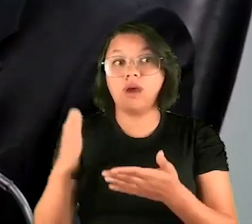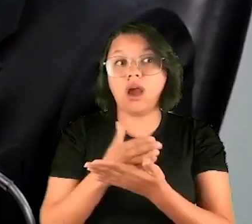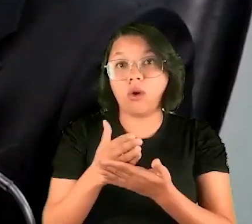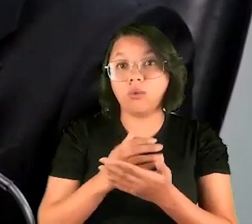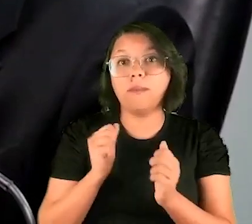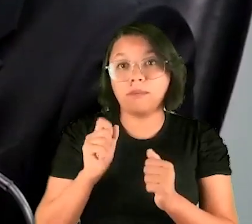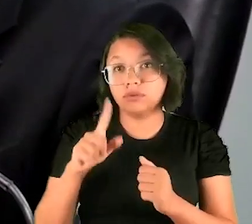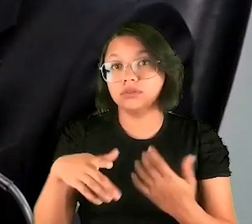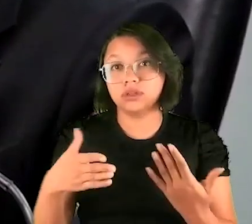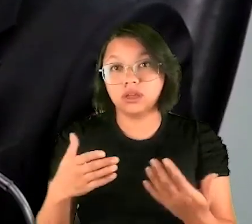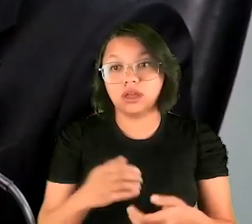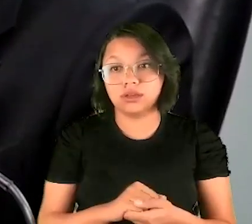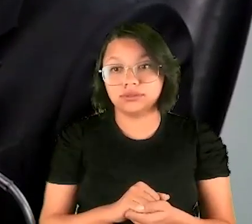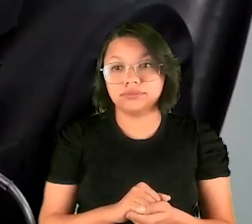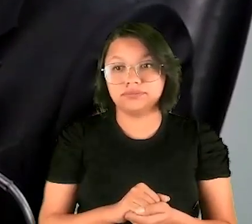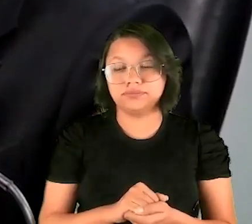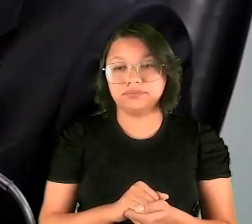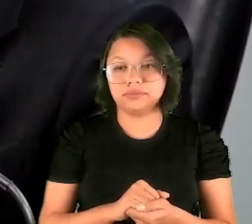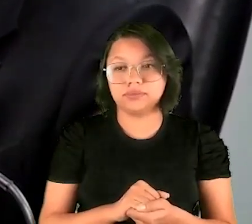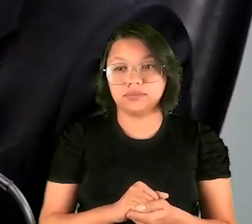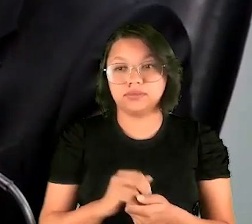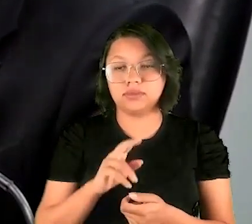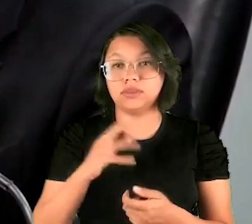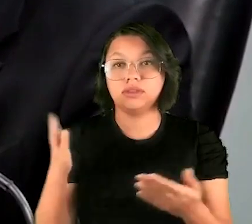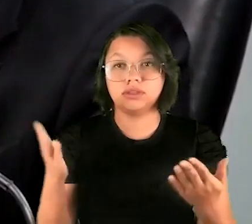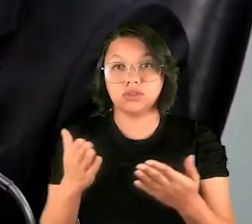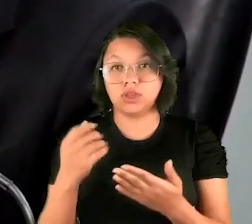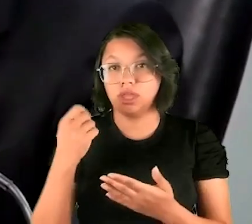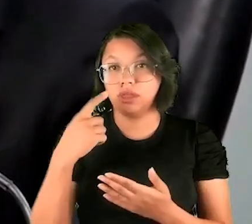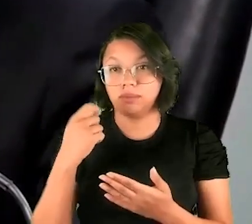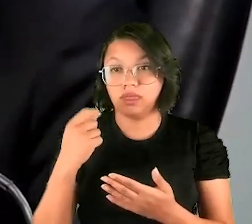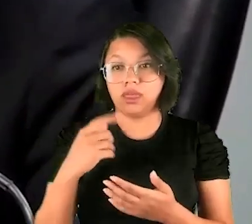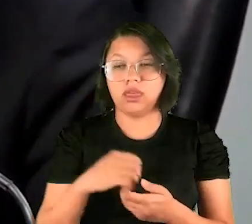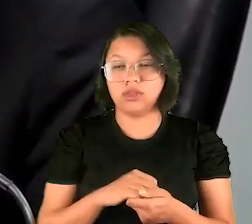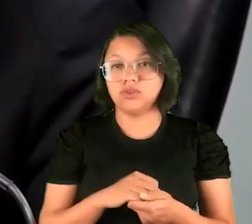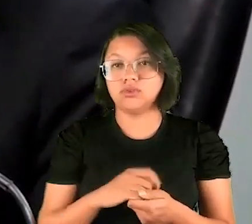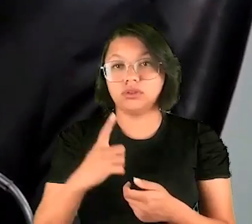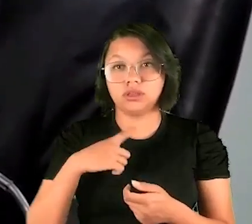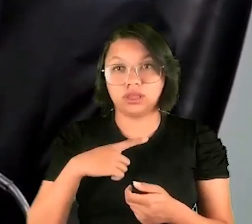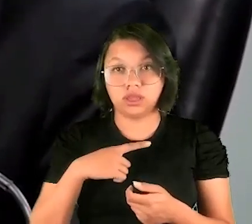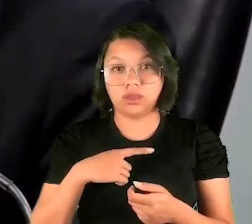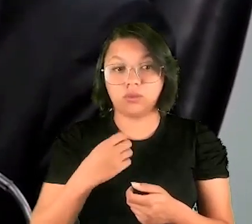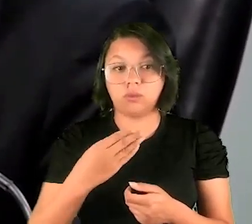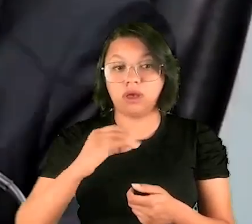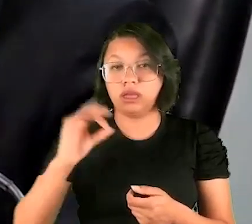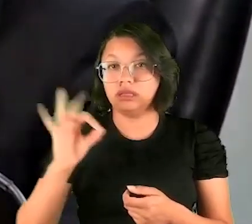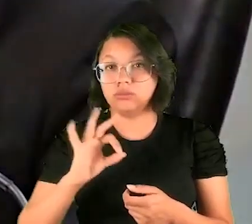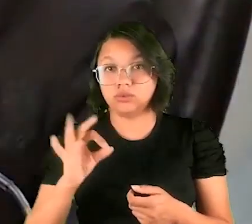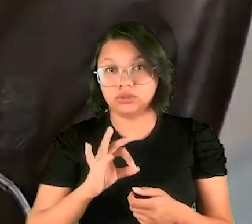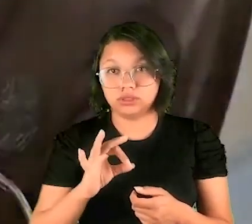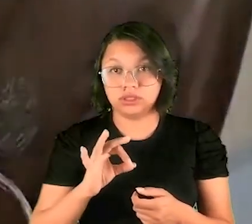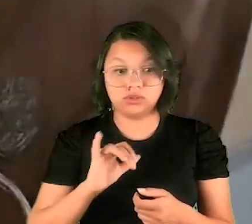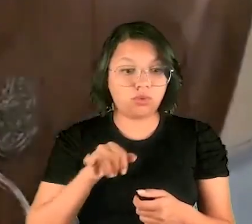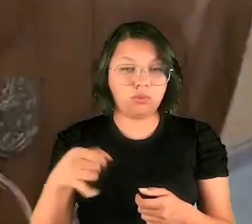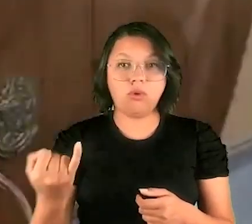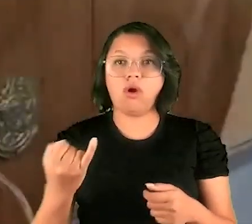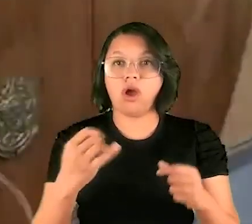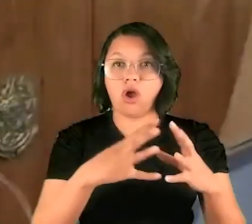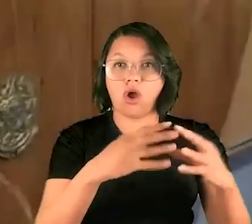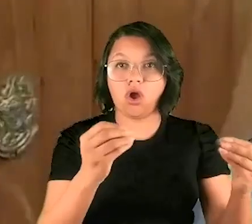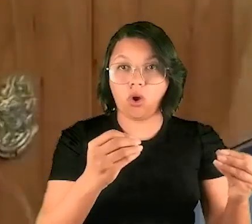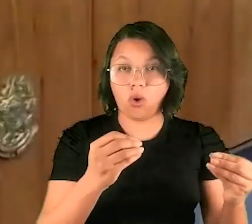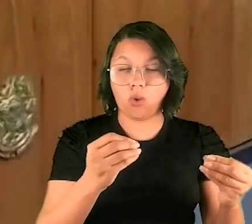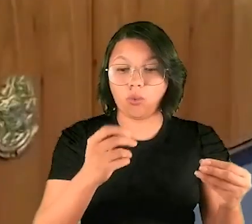relevantes. Carticel vai ser um grande drama, porque Carticel é relevante, tem 40% de chance de cura de pacientes com